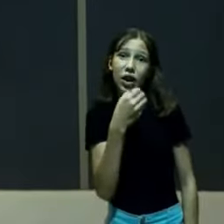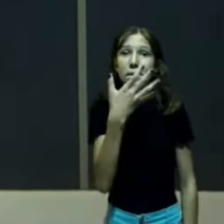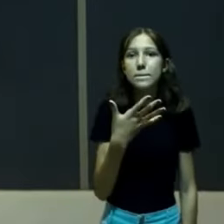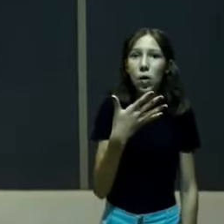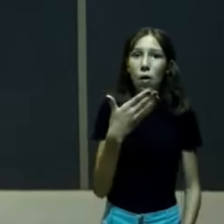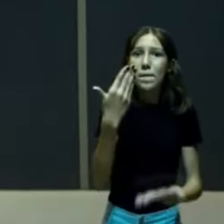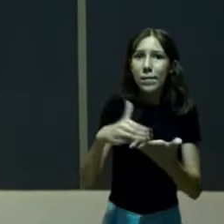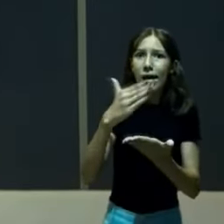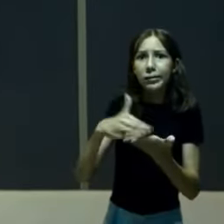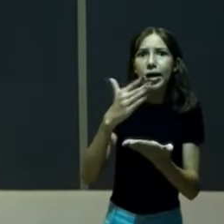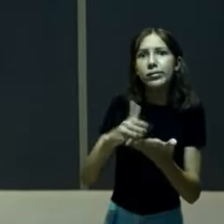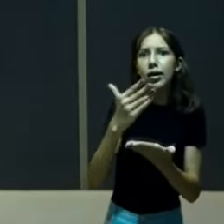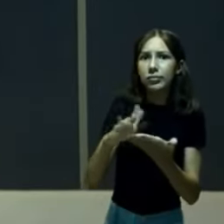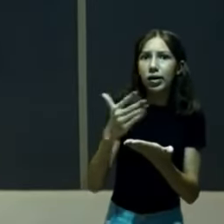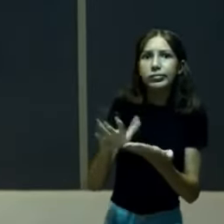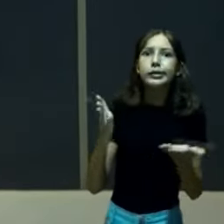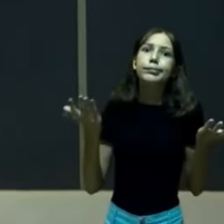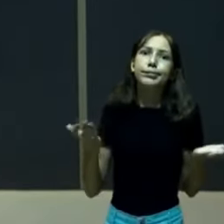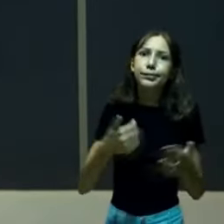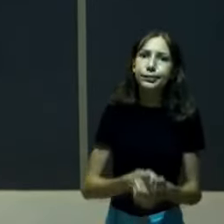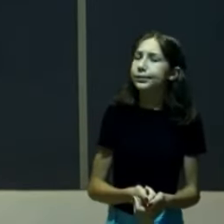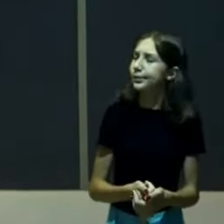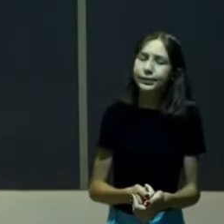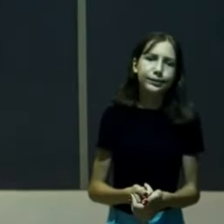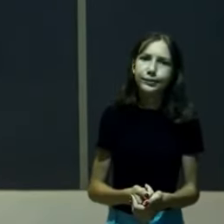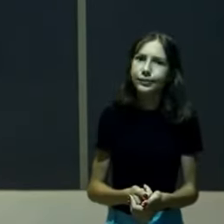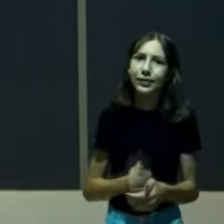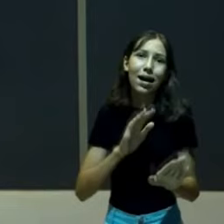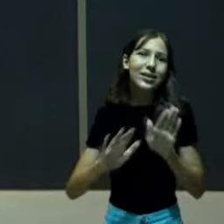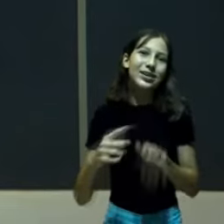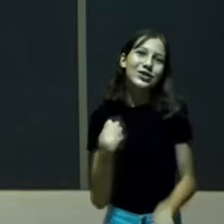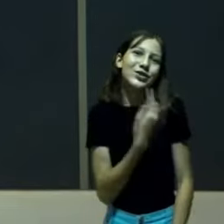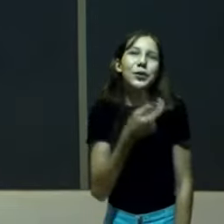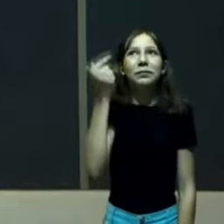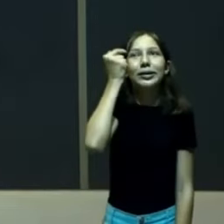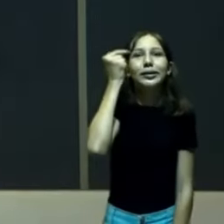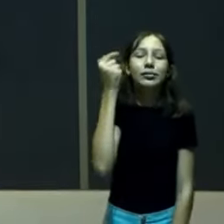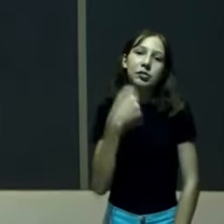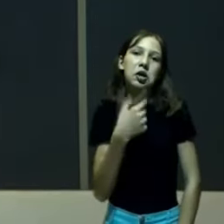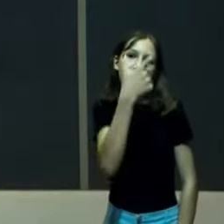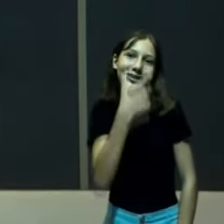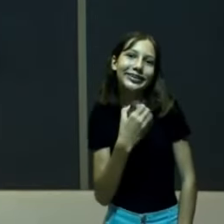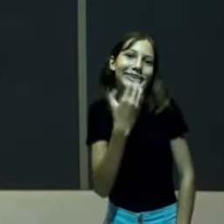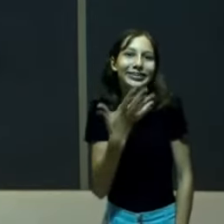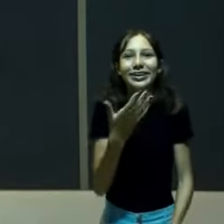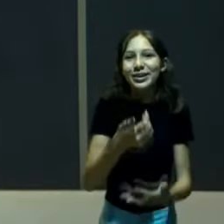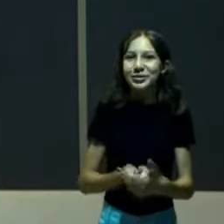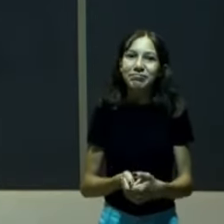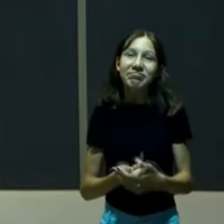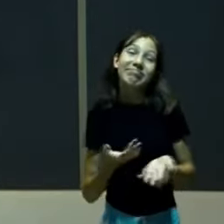Deus? Ou acha que passou? Quantas vezes você já quis enganar, enrolar,